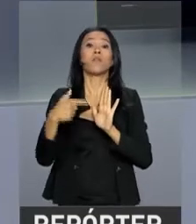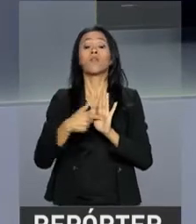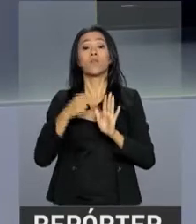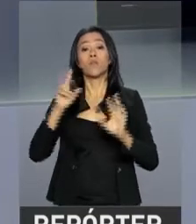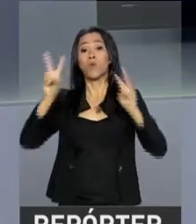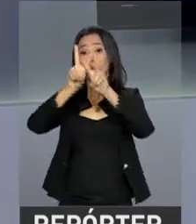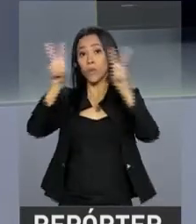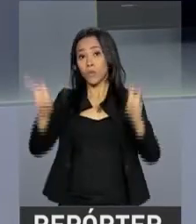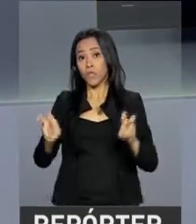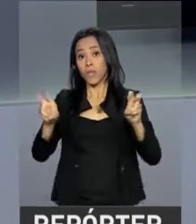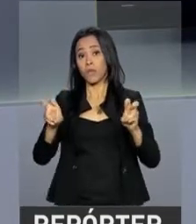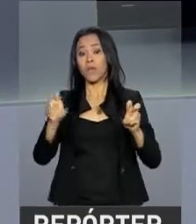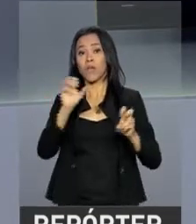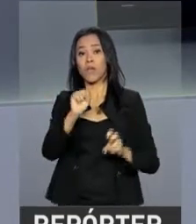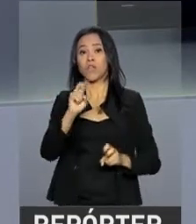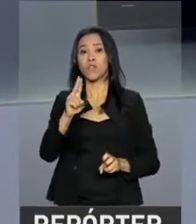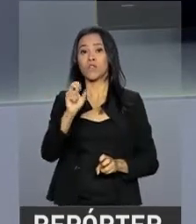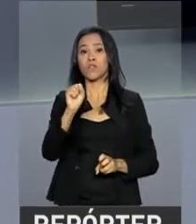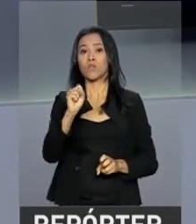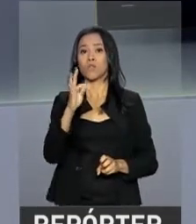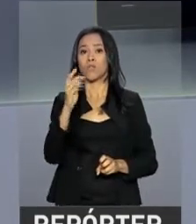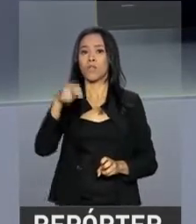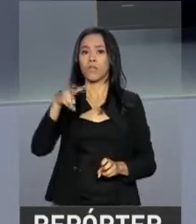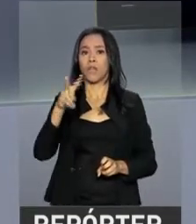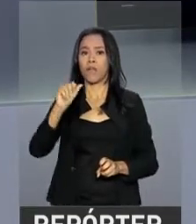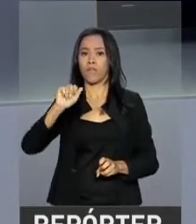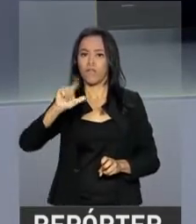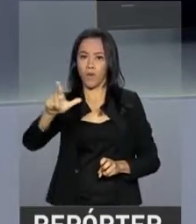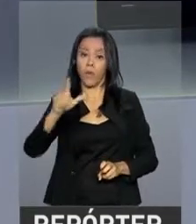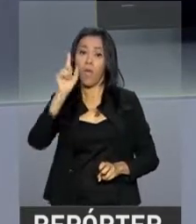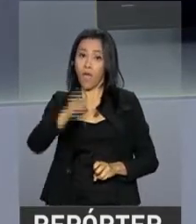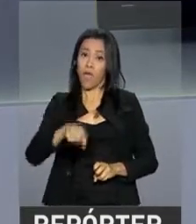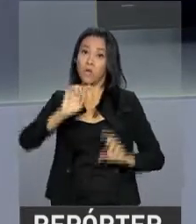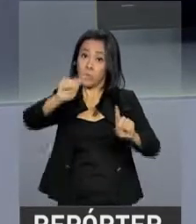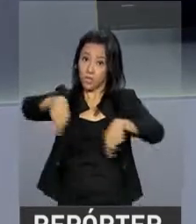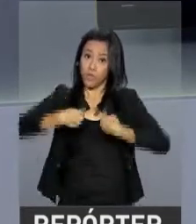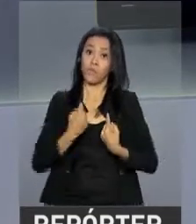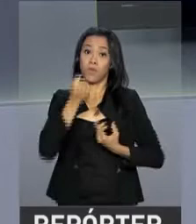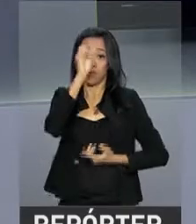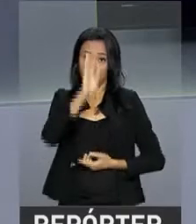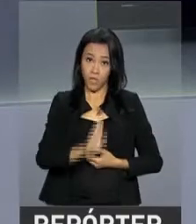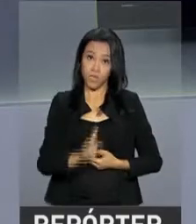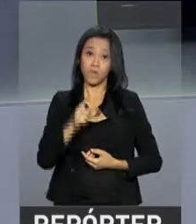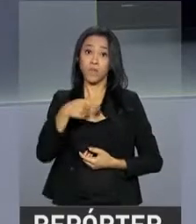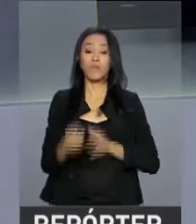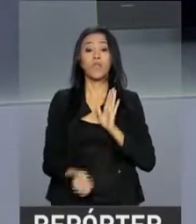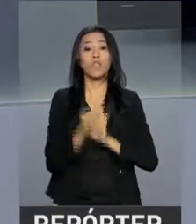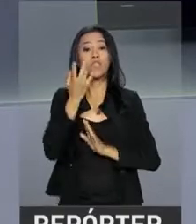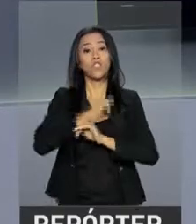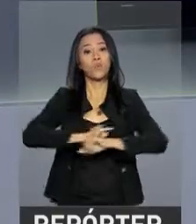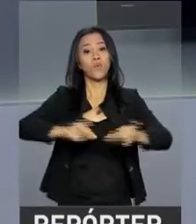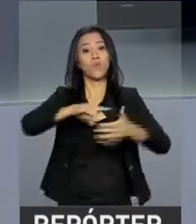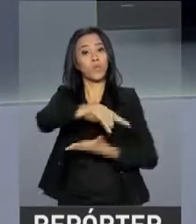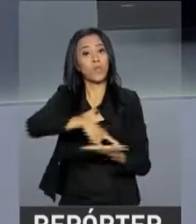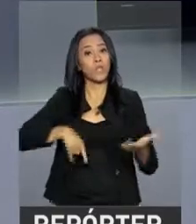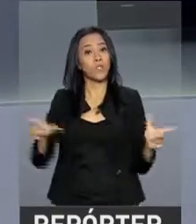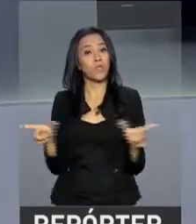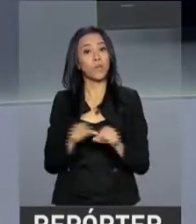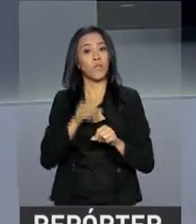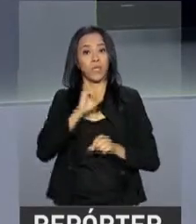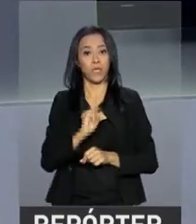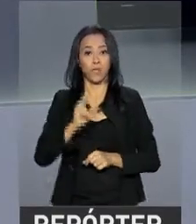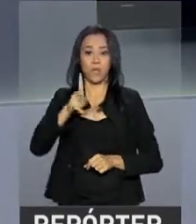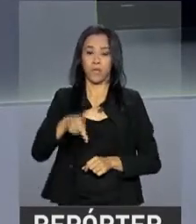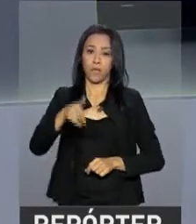esse é o projeto desafios da nação lançado pelo instituto de pesquisa econômica aplicada ipea no texto estudiosos de